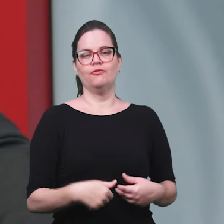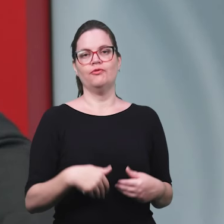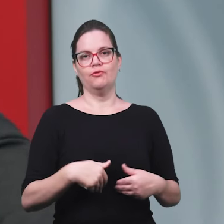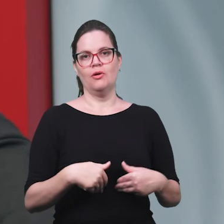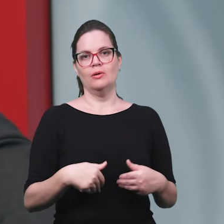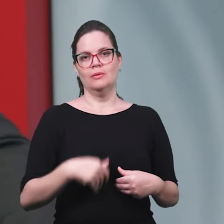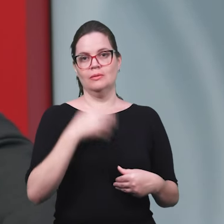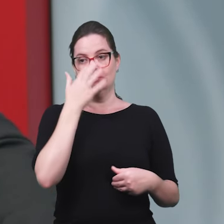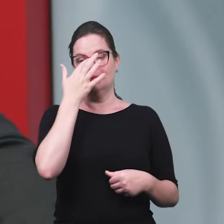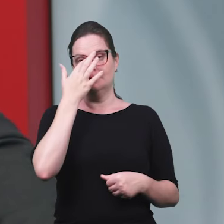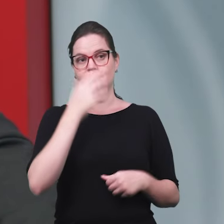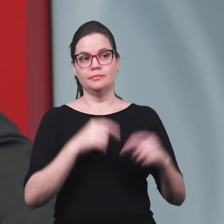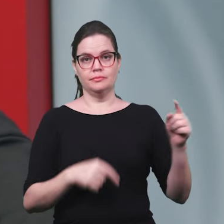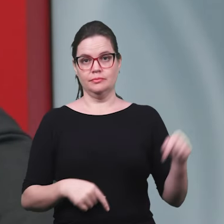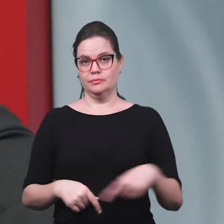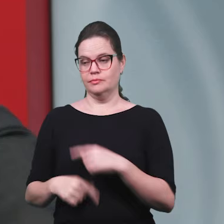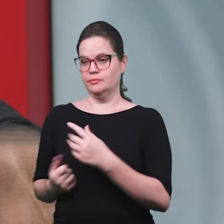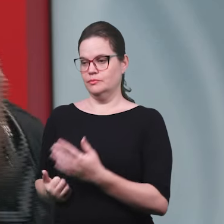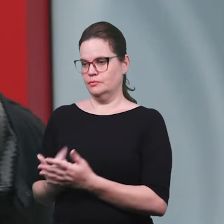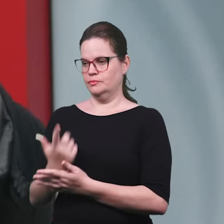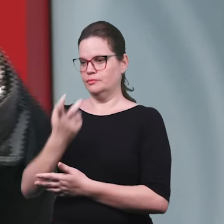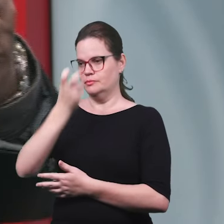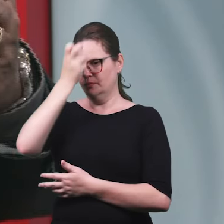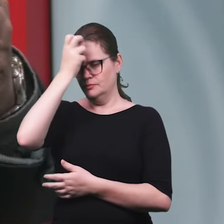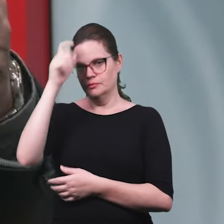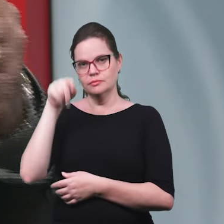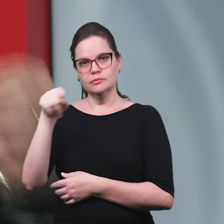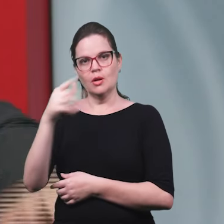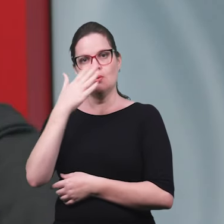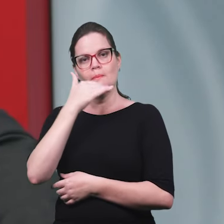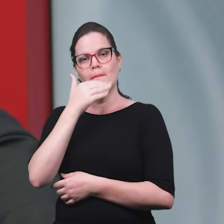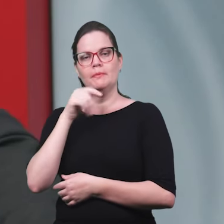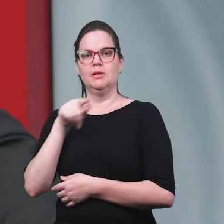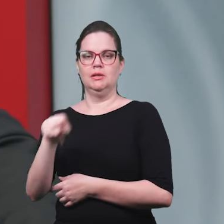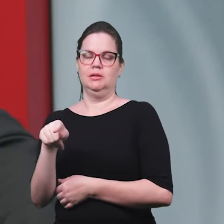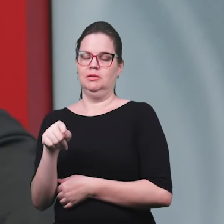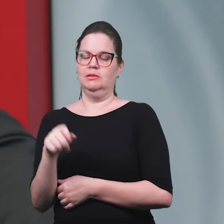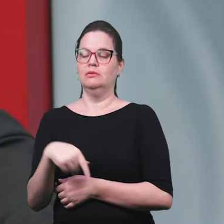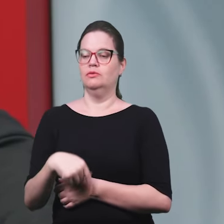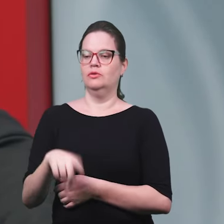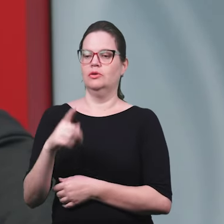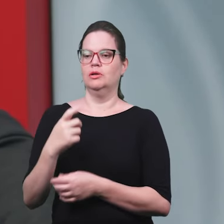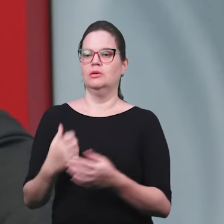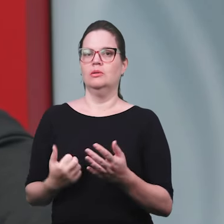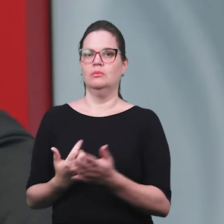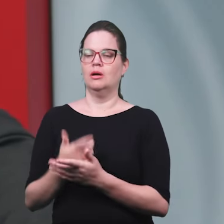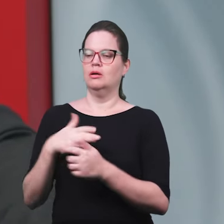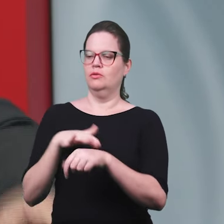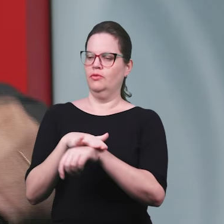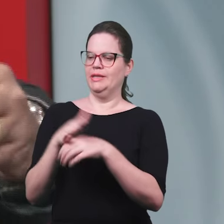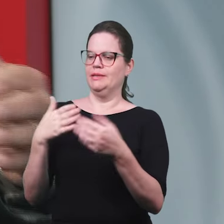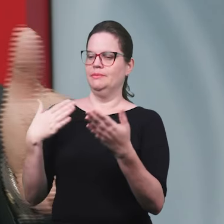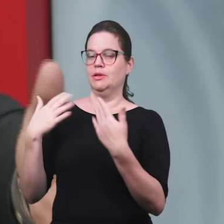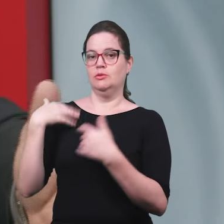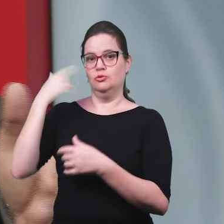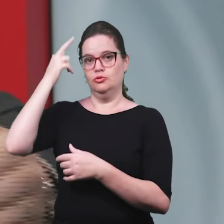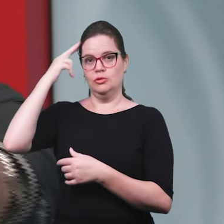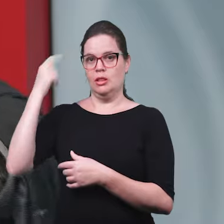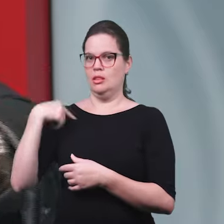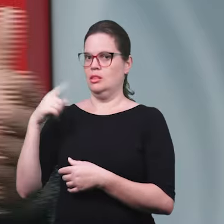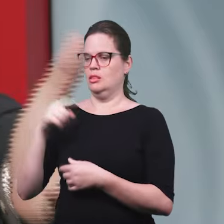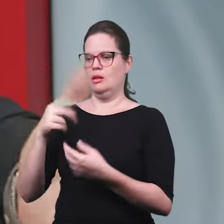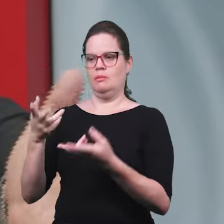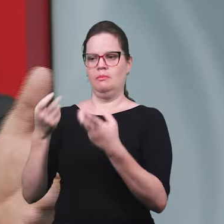estavam passando fome. E os irmãos foram até o Egito, conversaram com José,